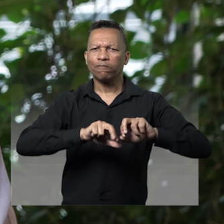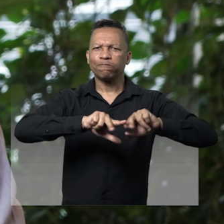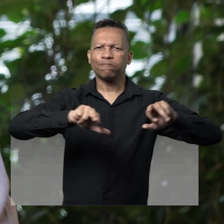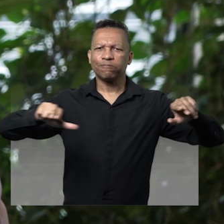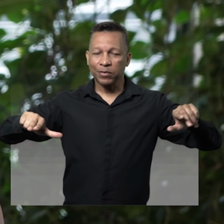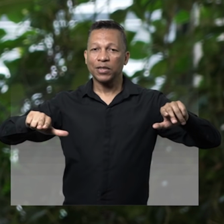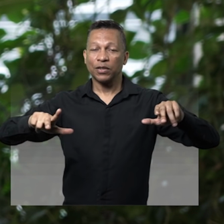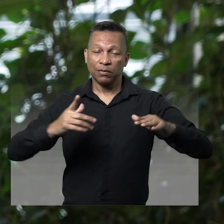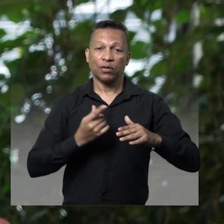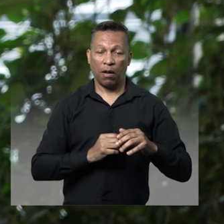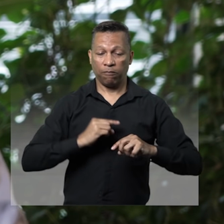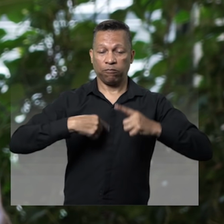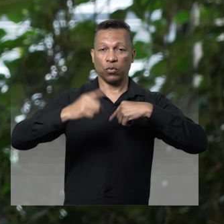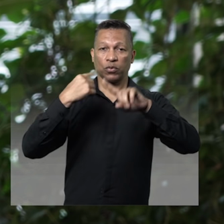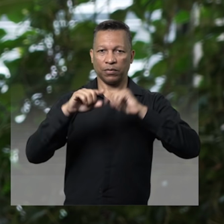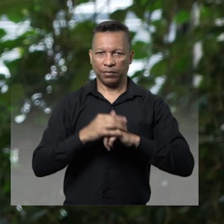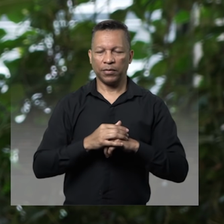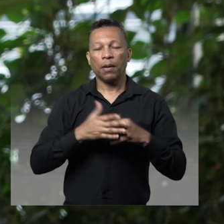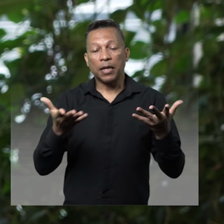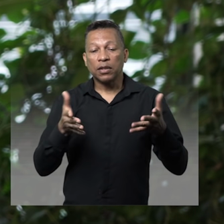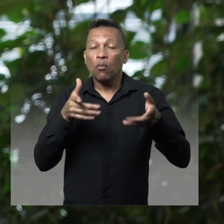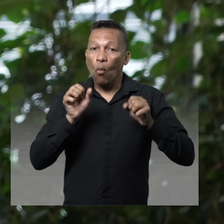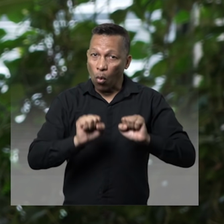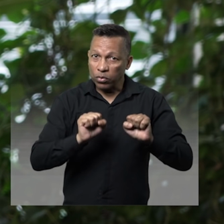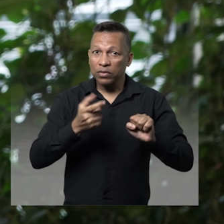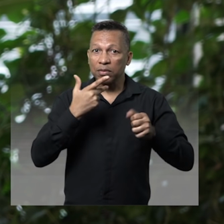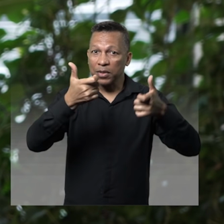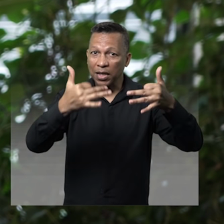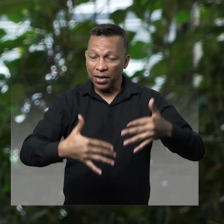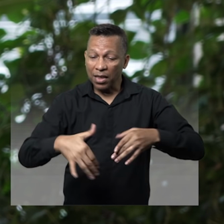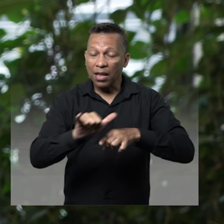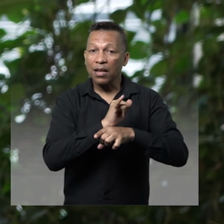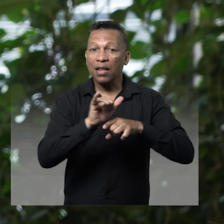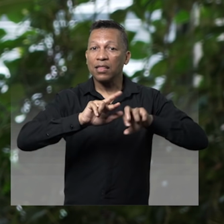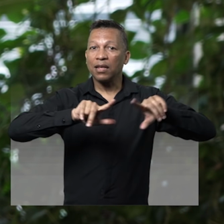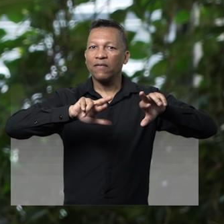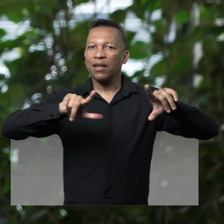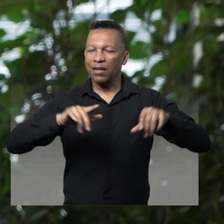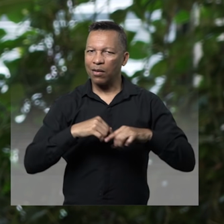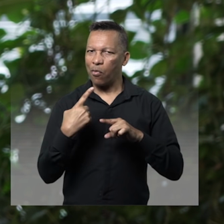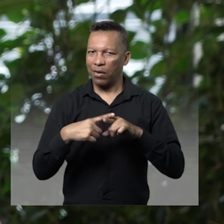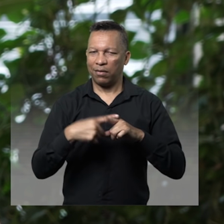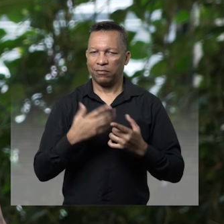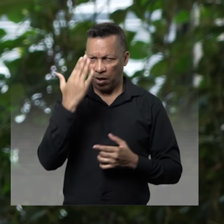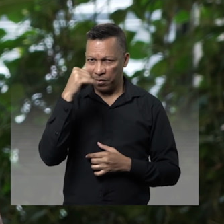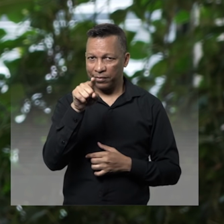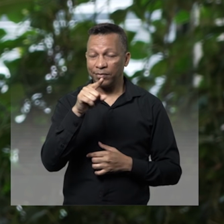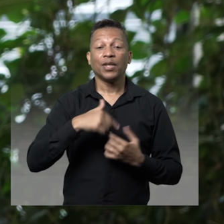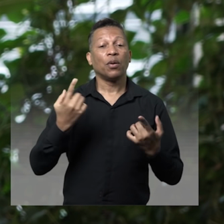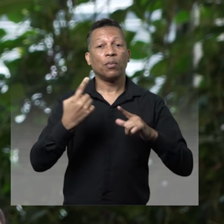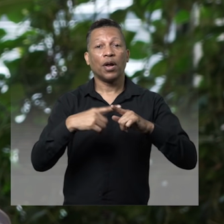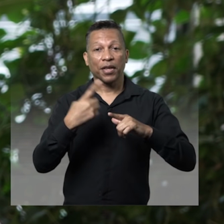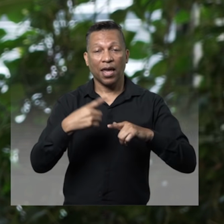fundo original. E neste caso, posso dizer a você que a estratégia é diferenciada. Sabe por quê? Porque